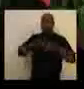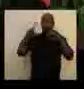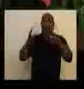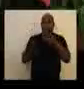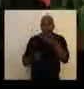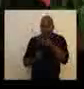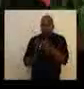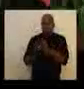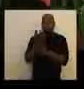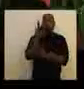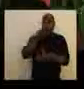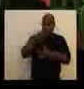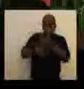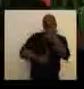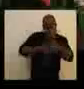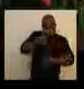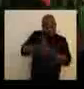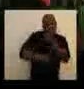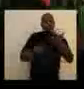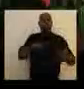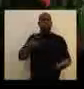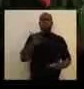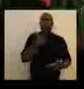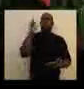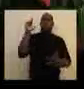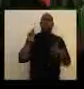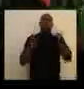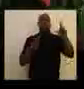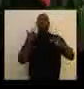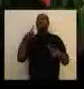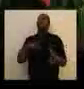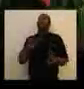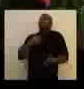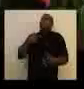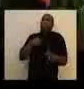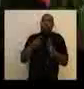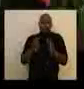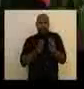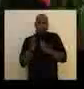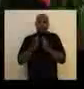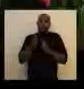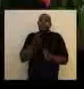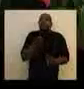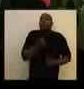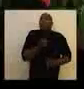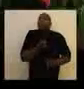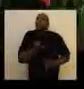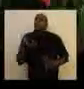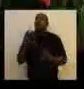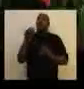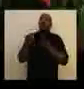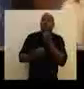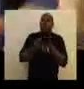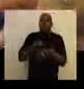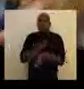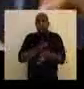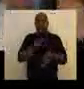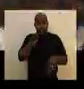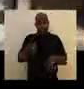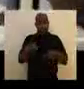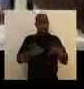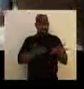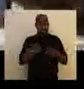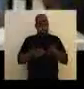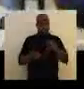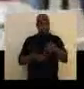não tem controle do quanto você faz de fato inovar. E nesse projeto foi interessante porque na aula de Libras, a